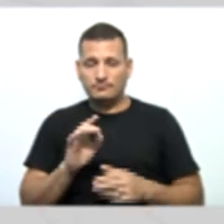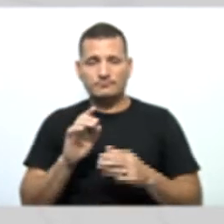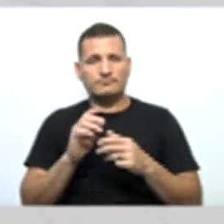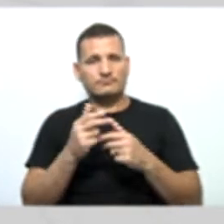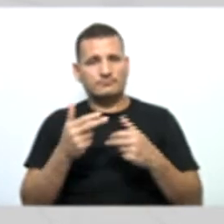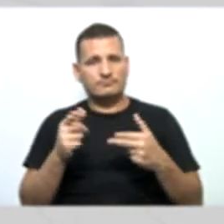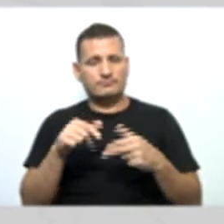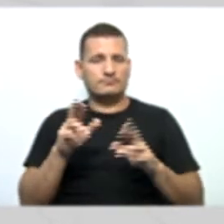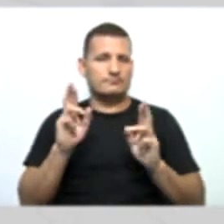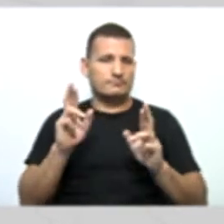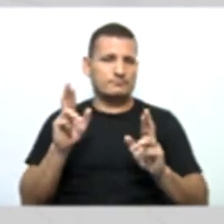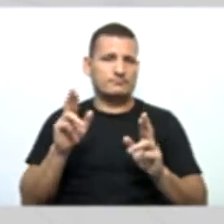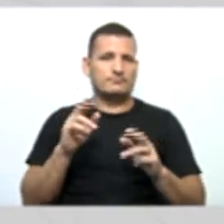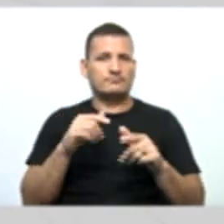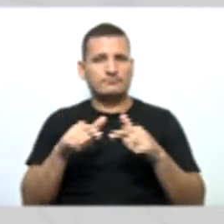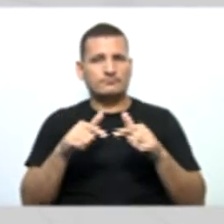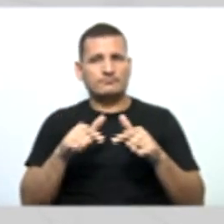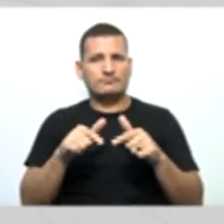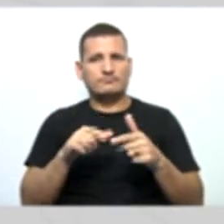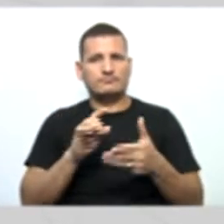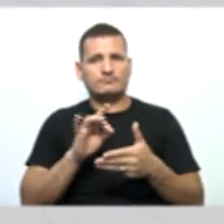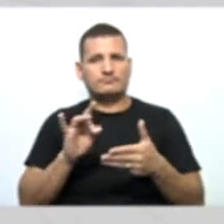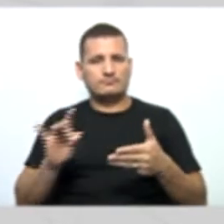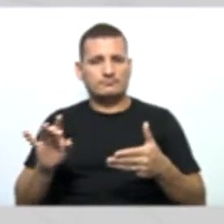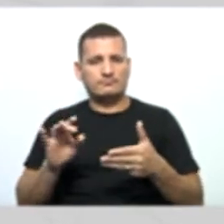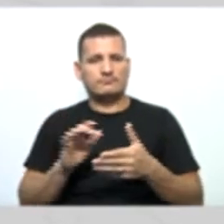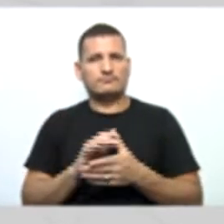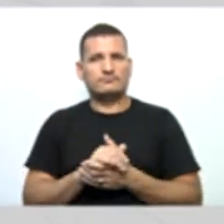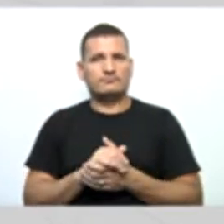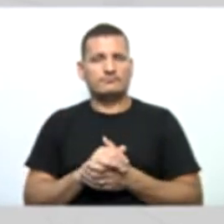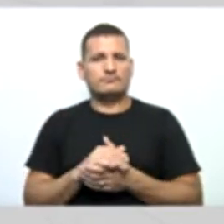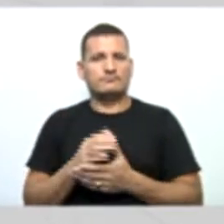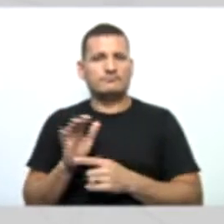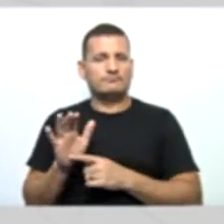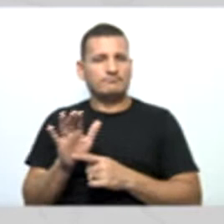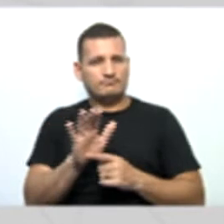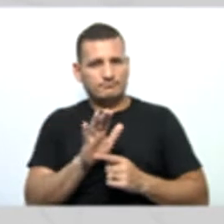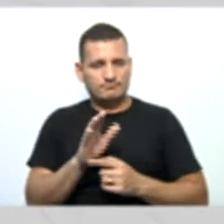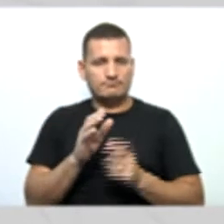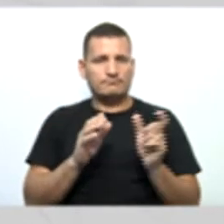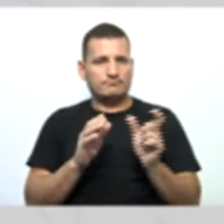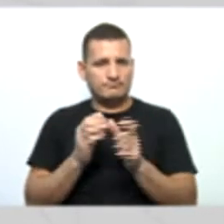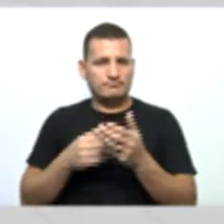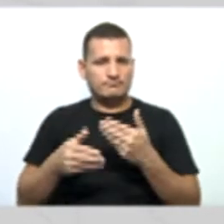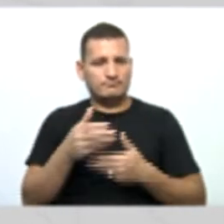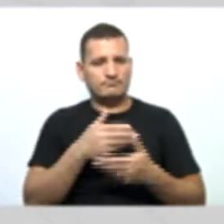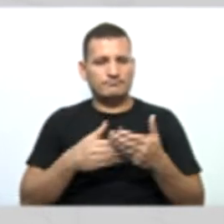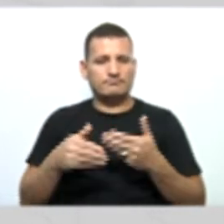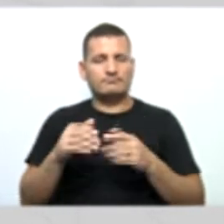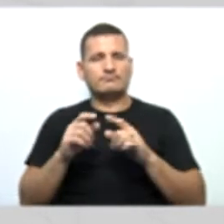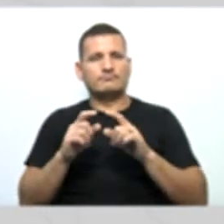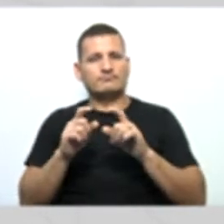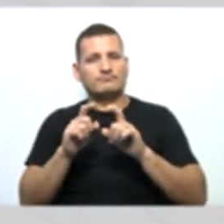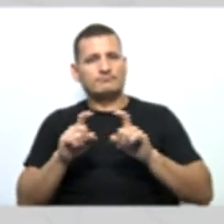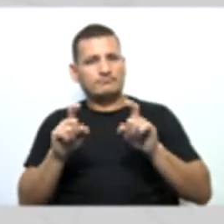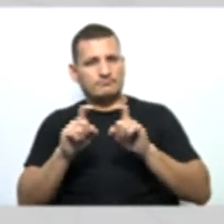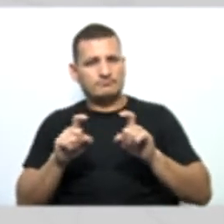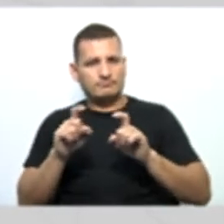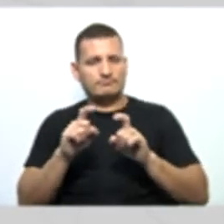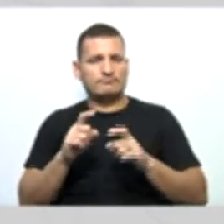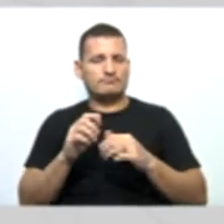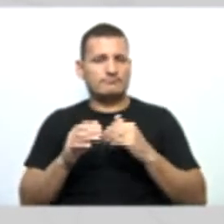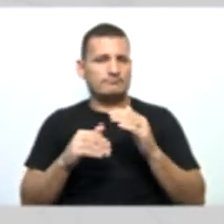responsável por tarefas específicas e através da cooperação entre os objetos que a computação de sistema